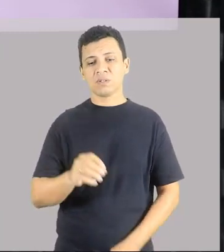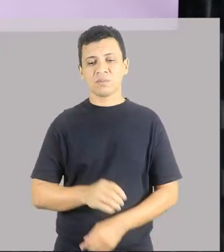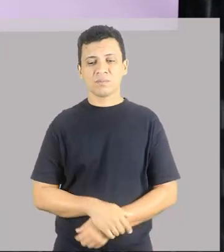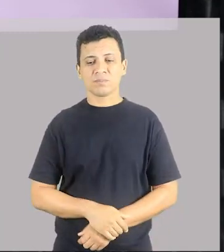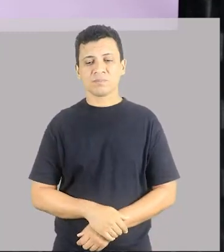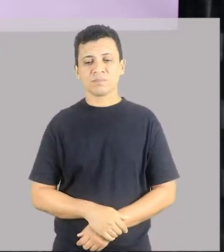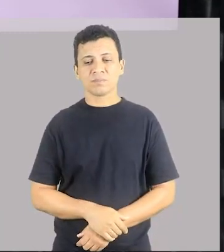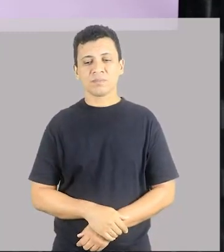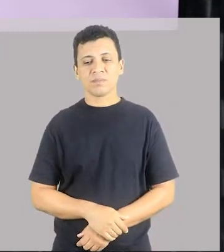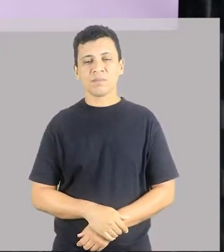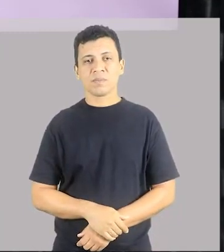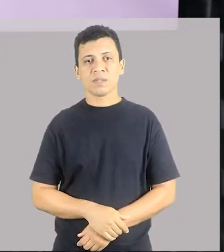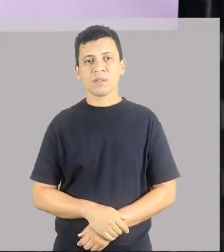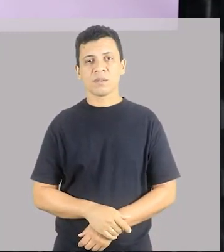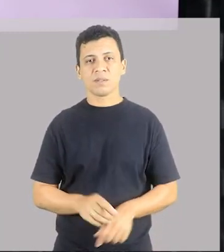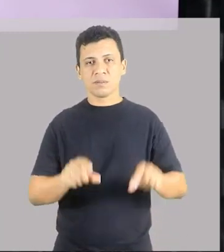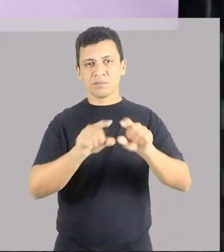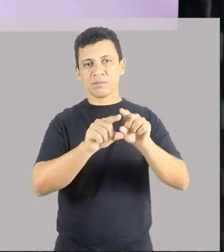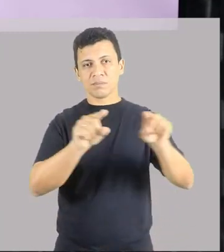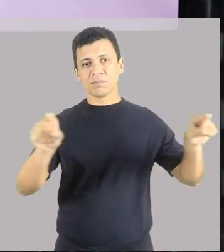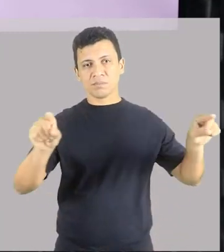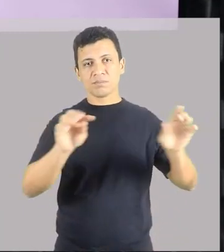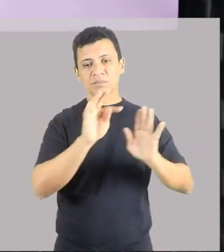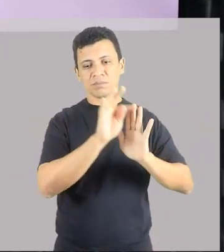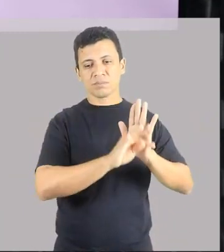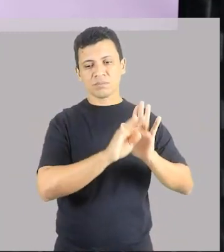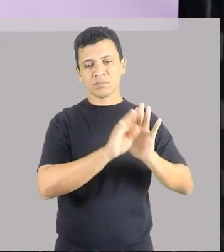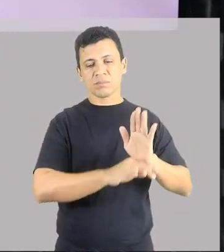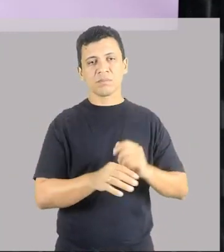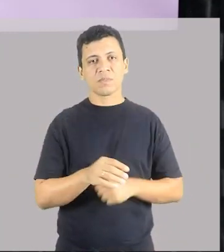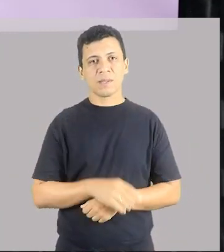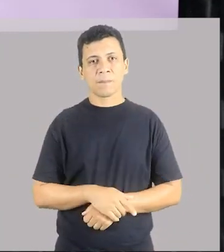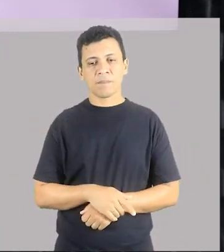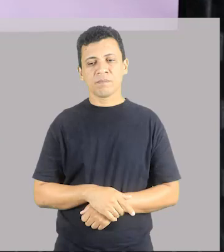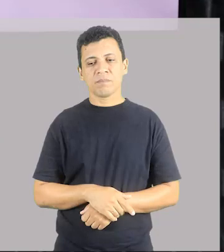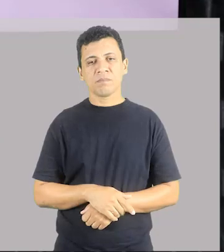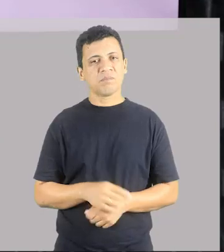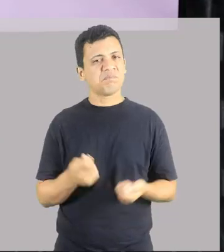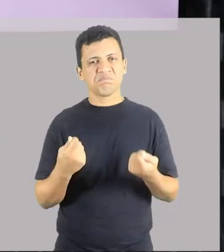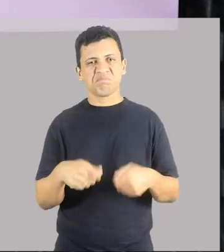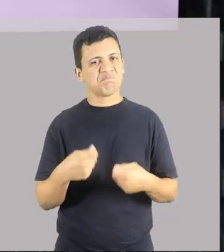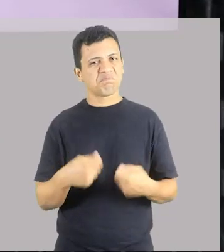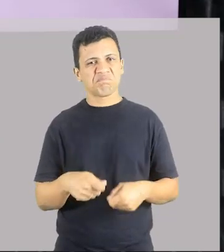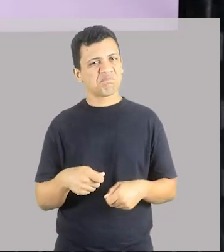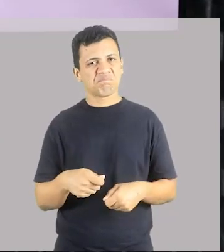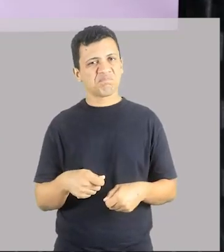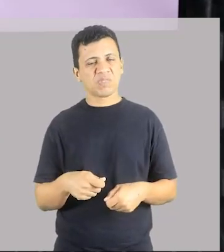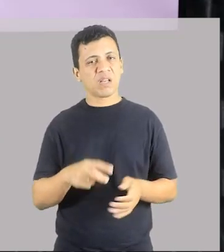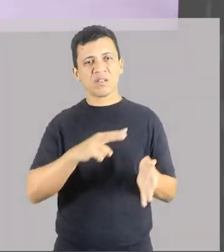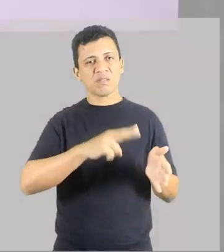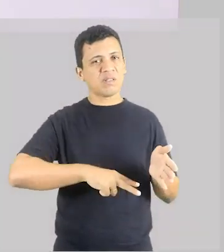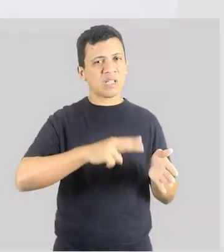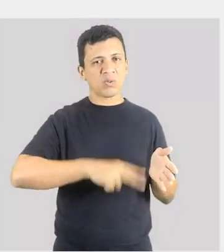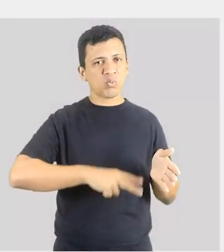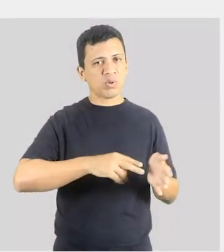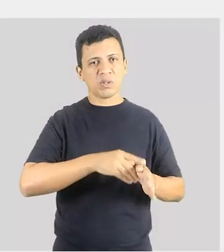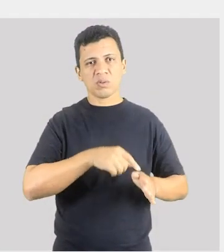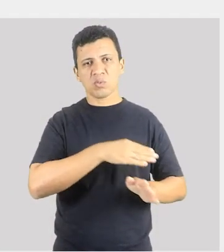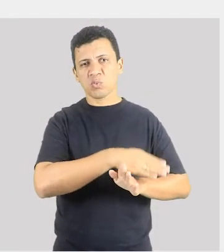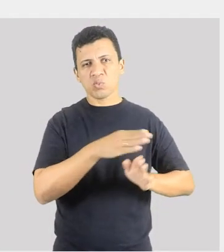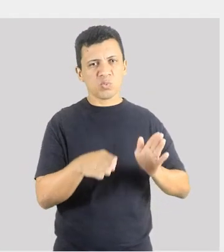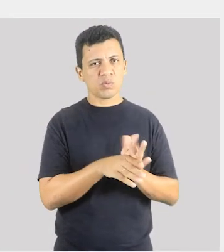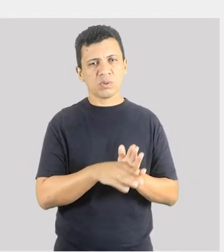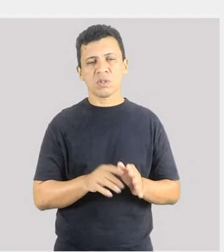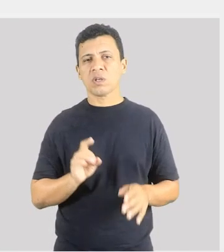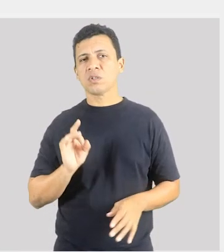certo então ele coloca o fragmento do texto né mas não tem necessidade de fazer a leitura do texto por isso que eu coloquei